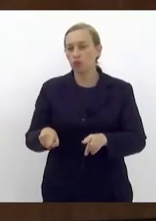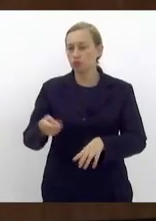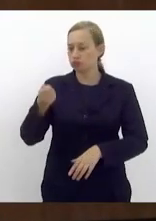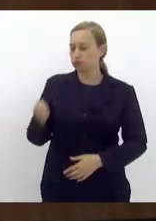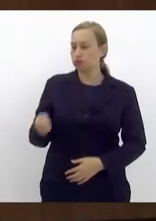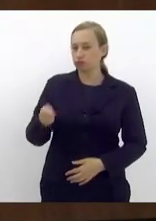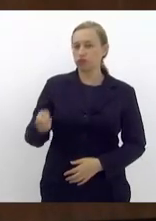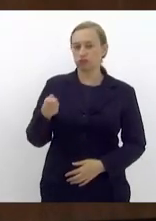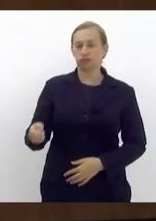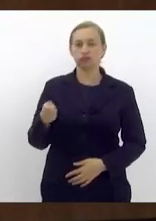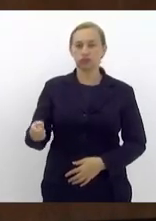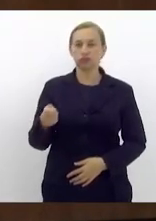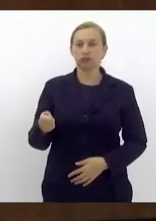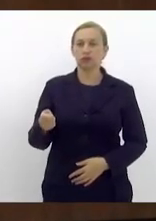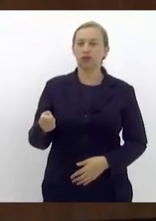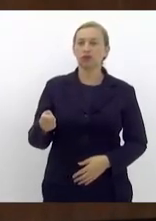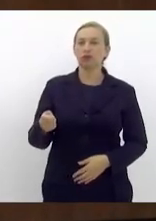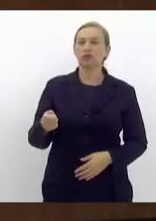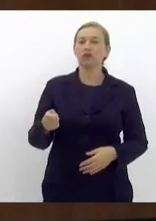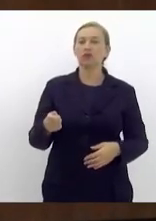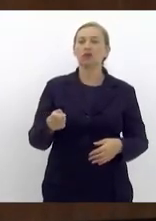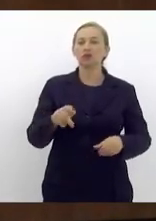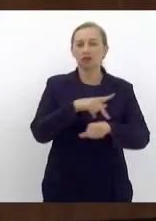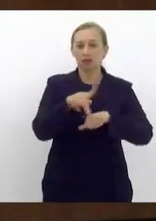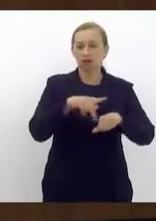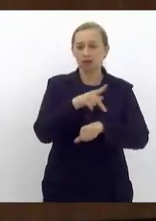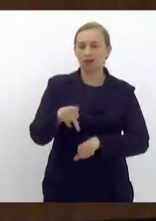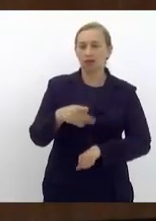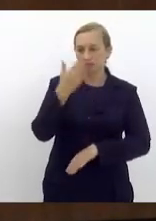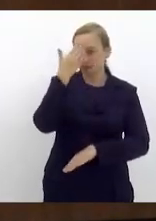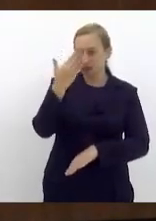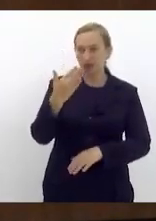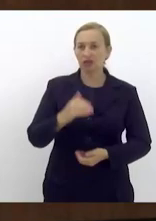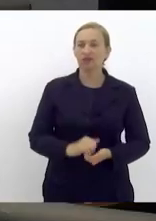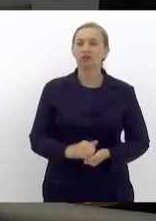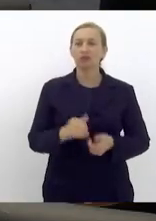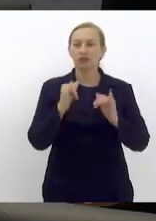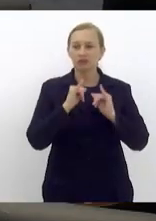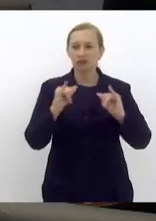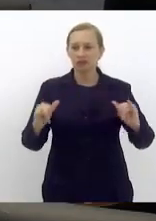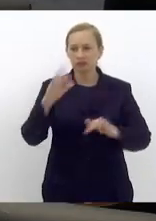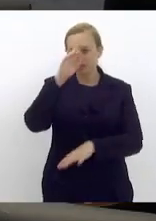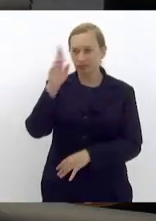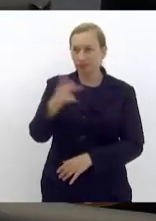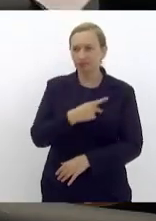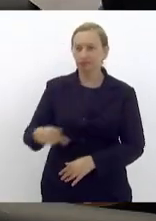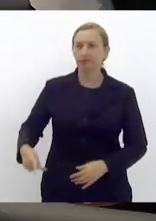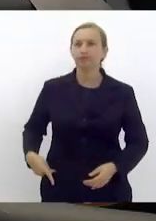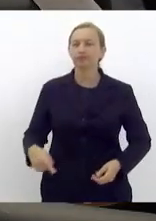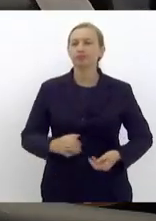ditatorial existente naquele país. Muito obrigada. Para declarar, presidente.